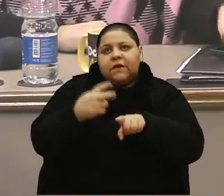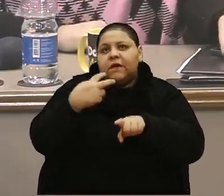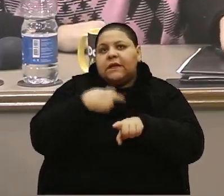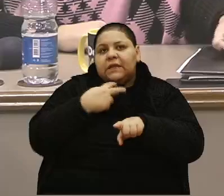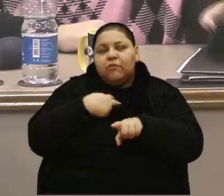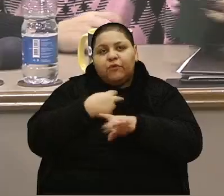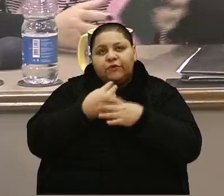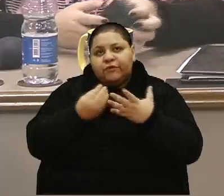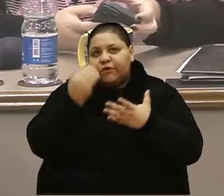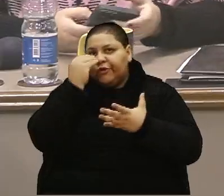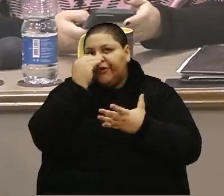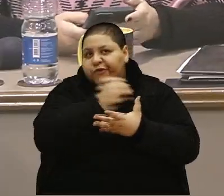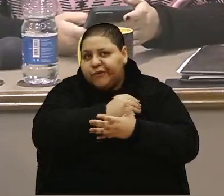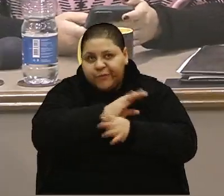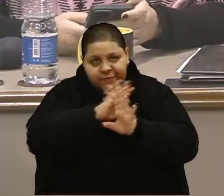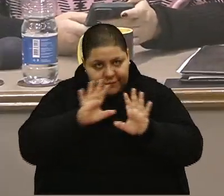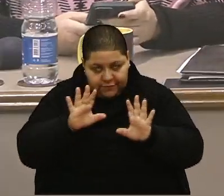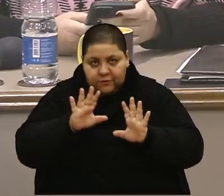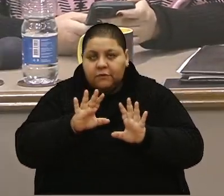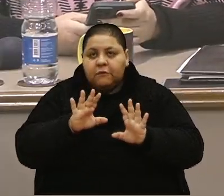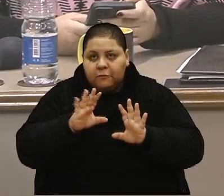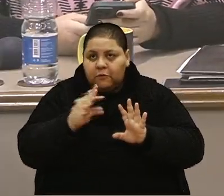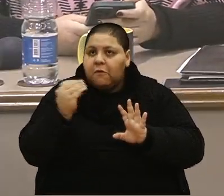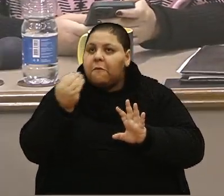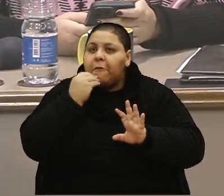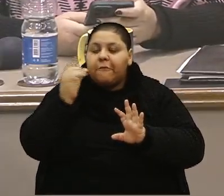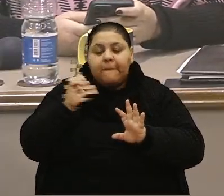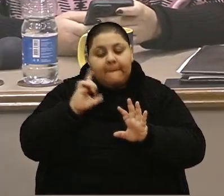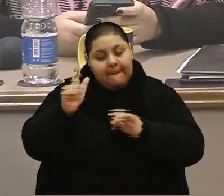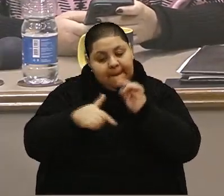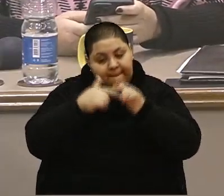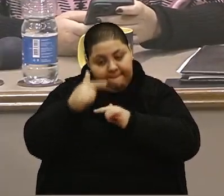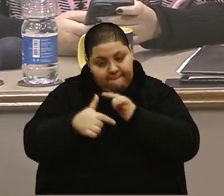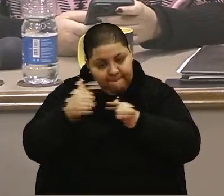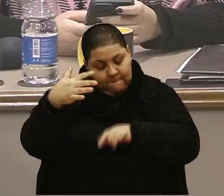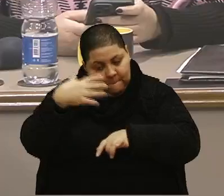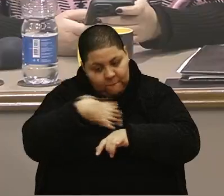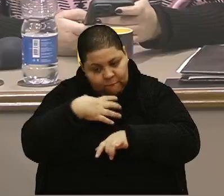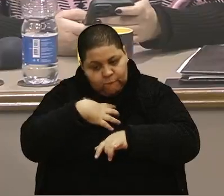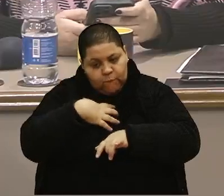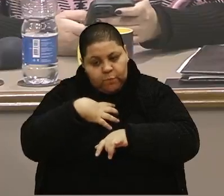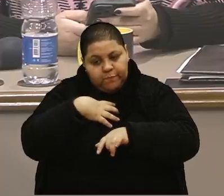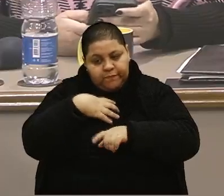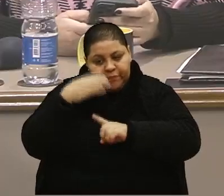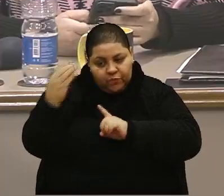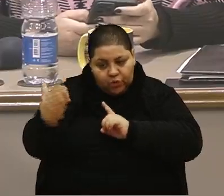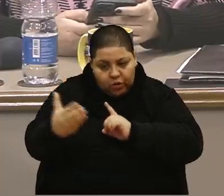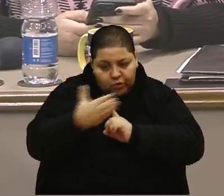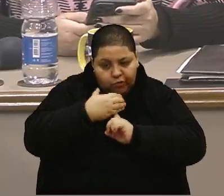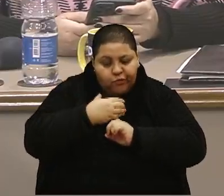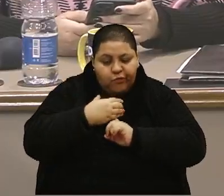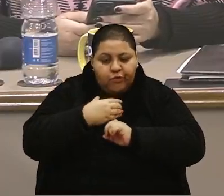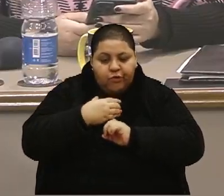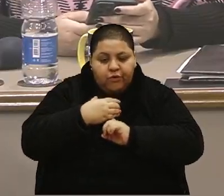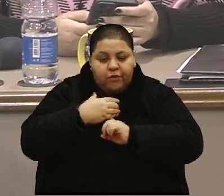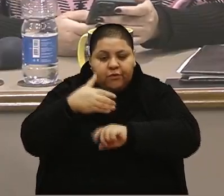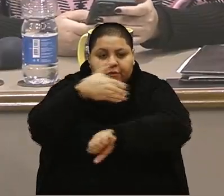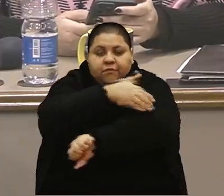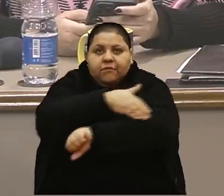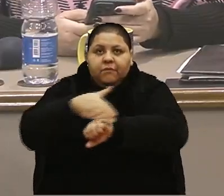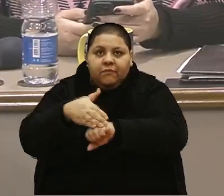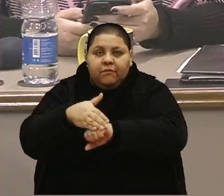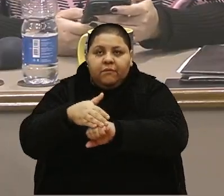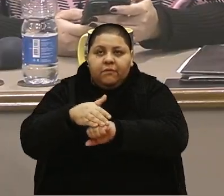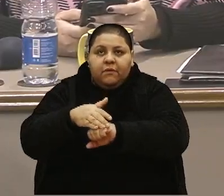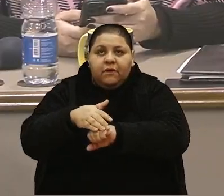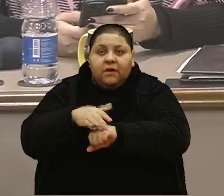ser tão paternalistas, por óbvio, mas também temos que trabalhar de uma forma que a gente acolha pessoas que estão nessa situação de rua. Né? Nem